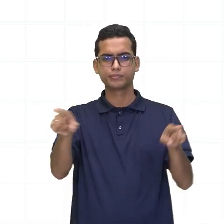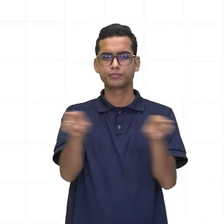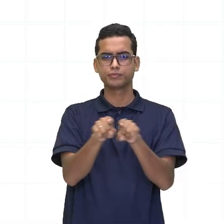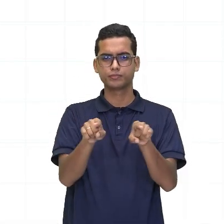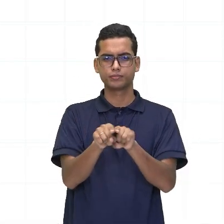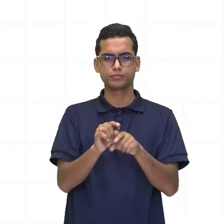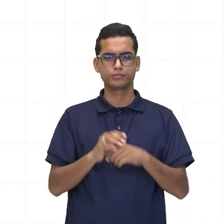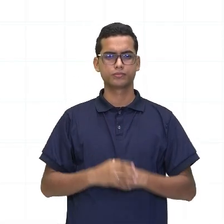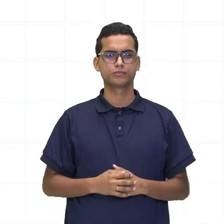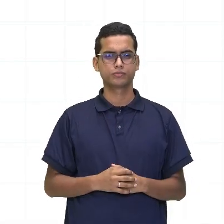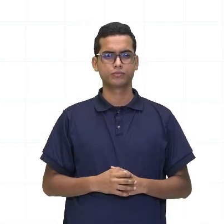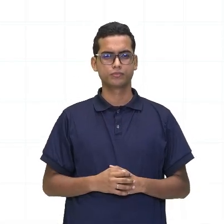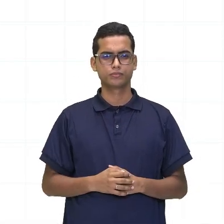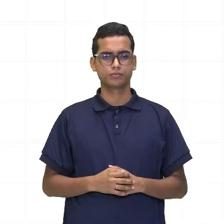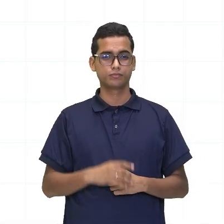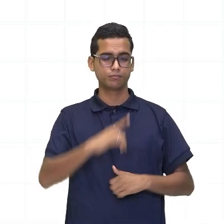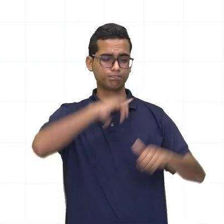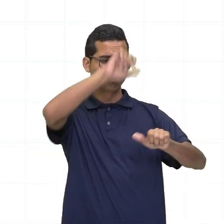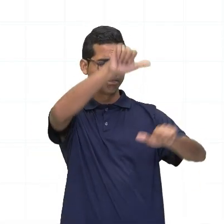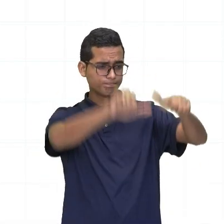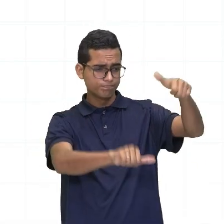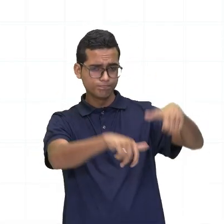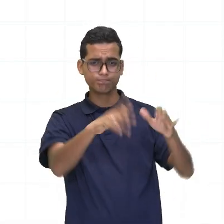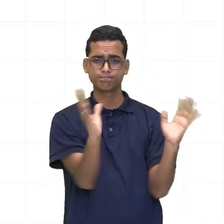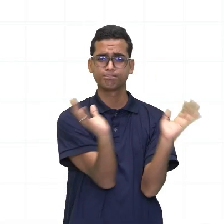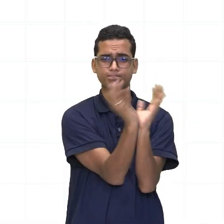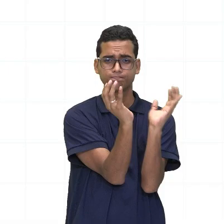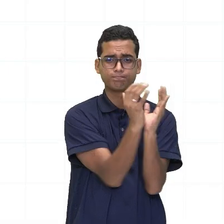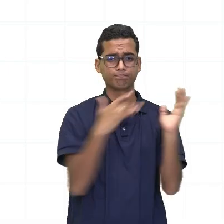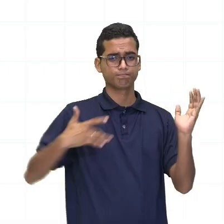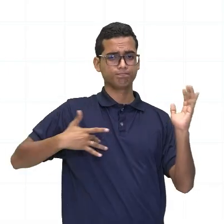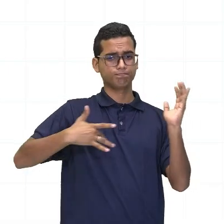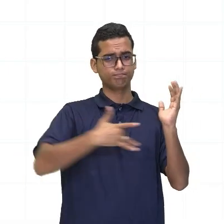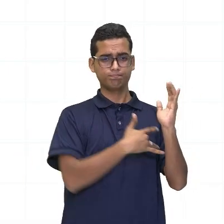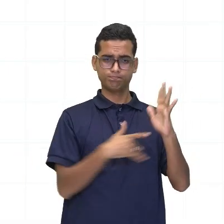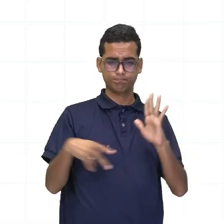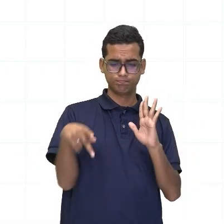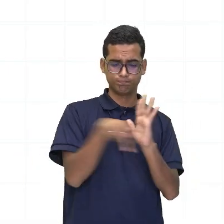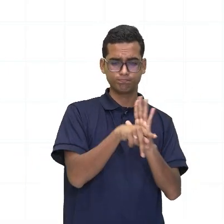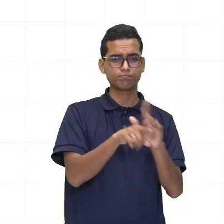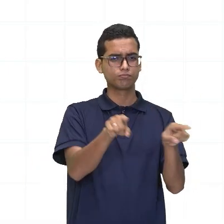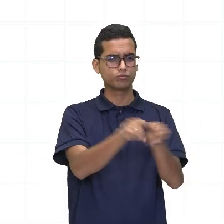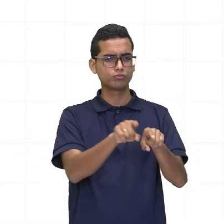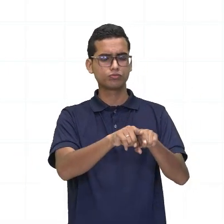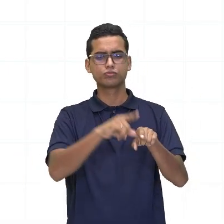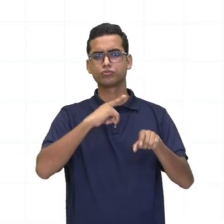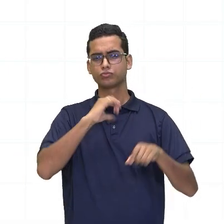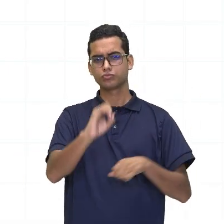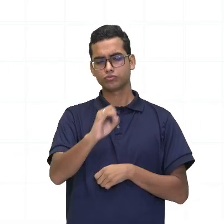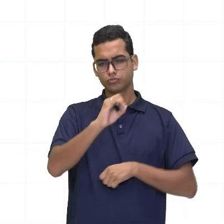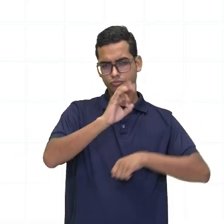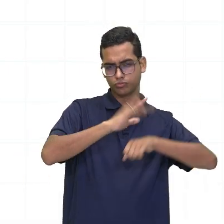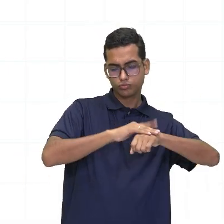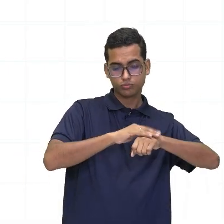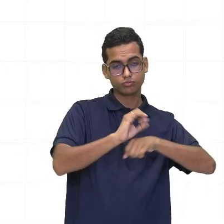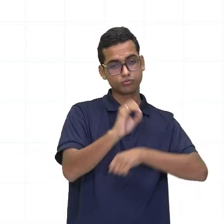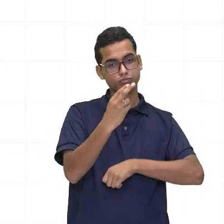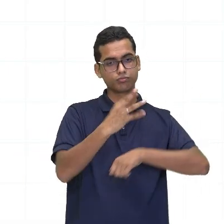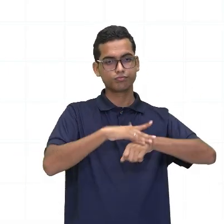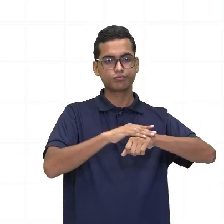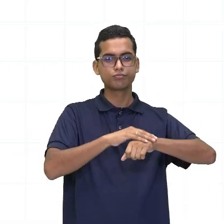vai ter aí a análise do coletivo, né? Então, da saúde ou da doença que possa estar cometendo ali uma